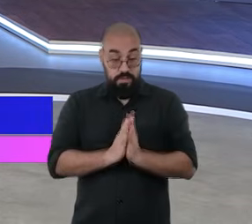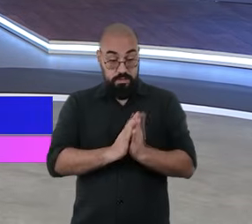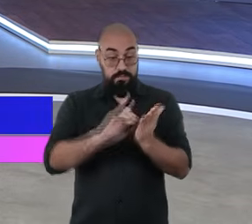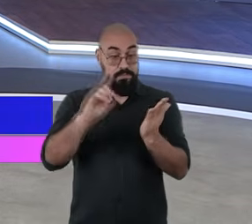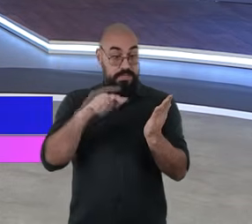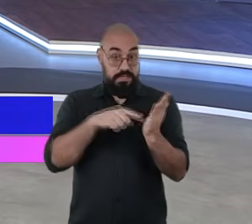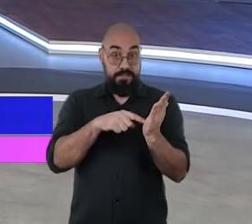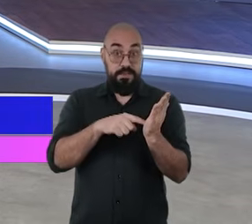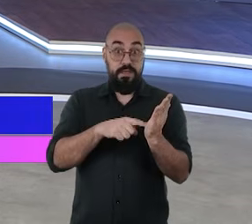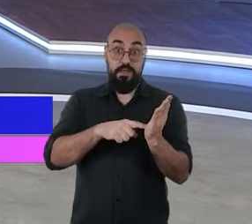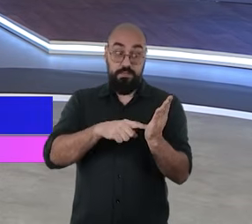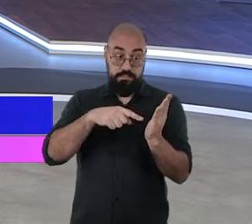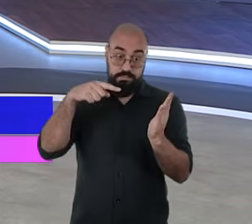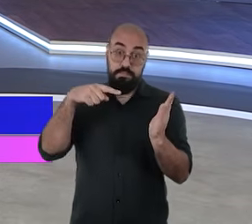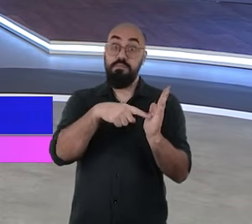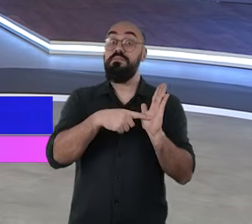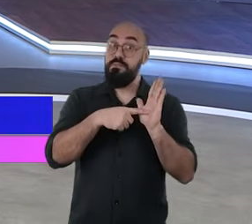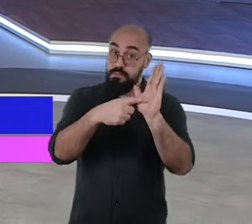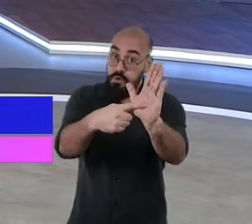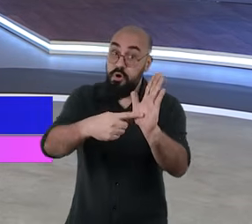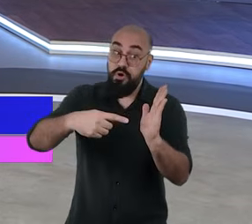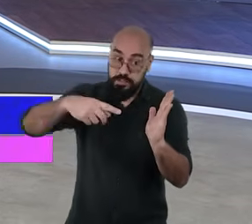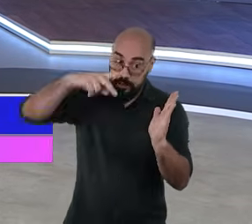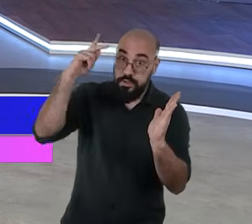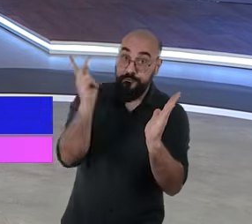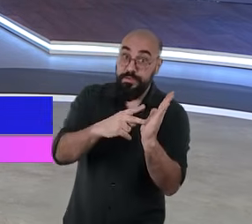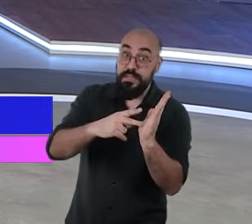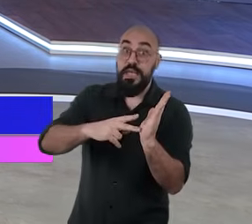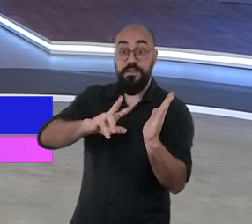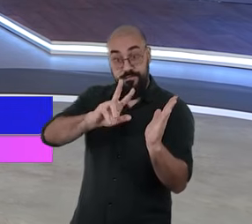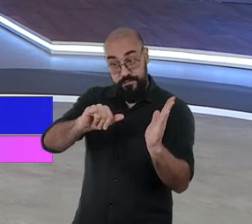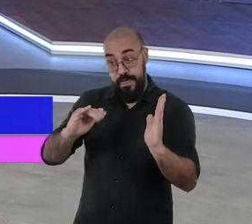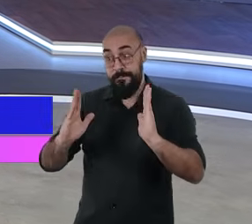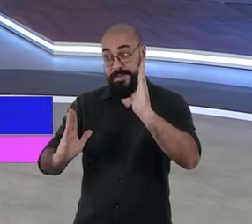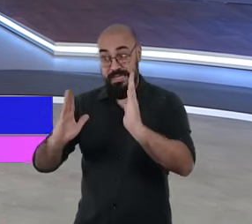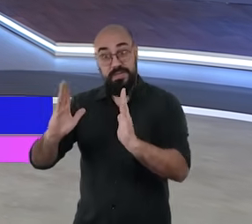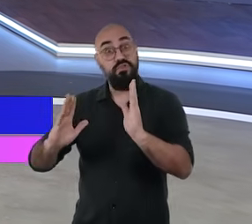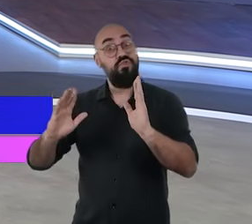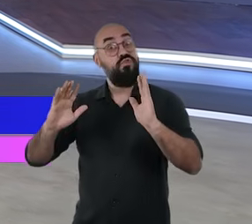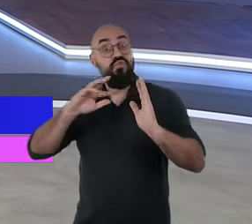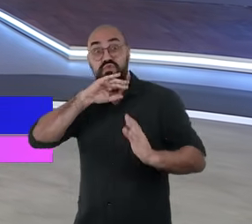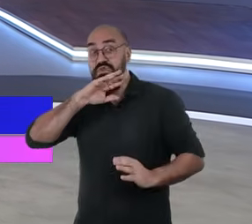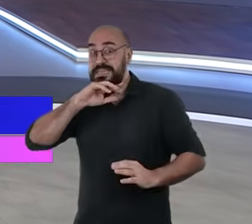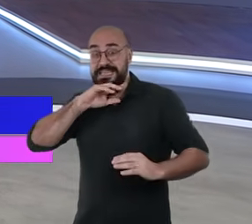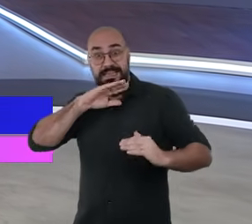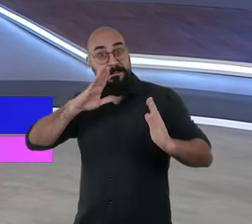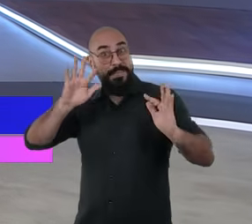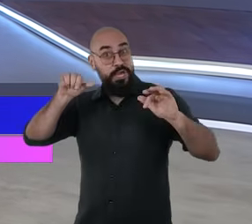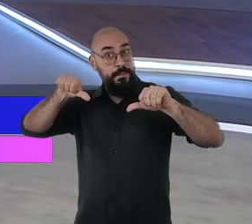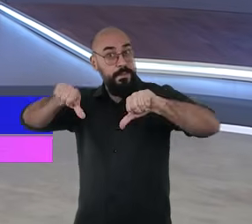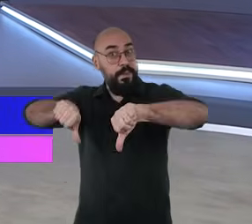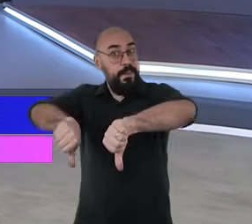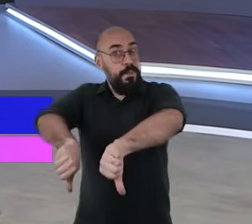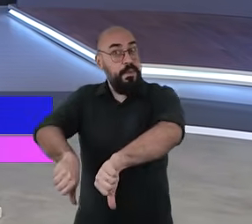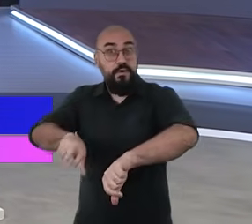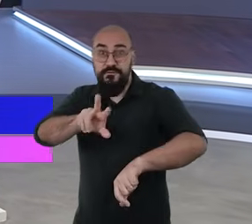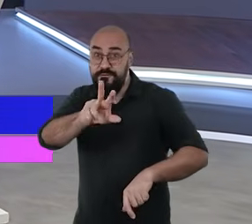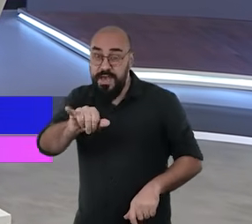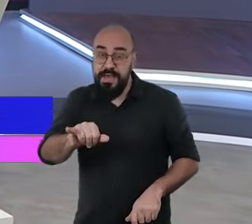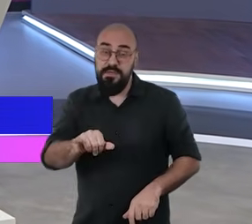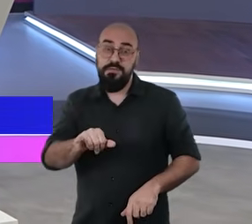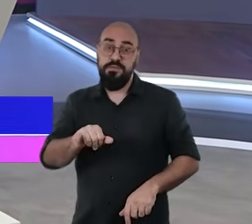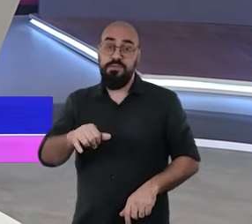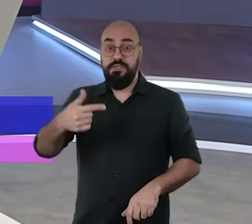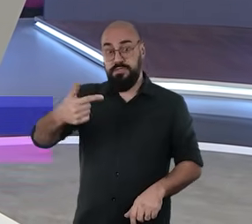que essa é exatamente a nossa realidade. Tempos difíceis estão por vir, como está em 2 Timóteo,